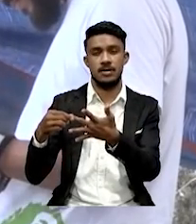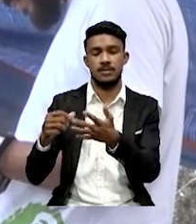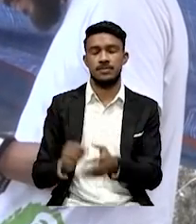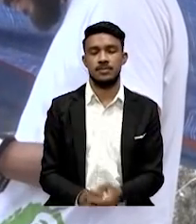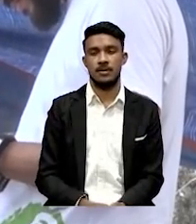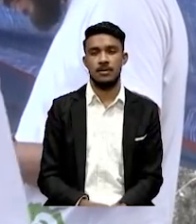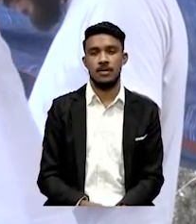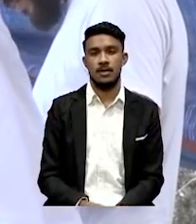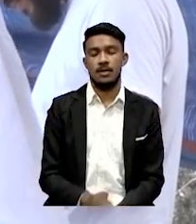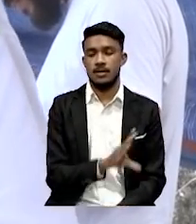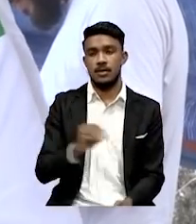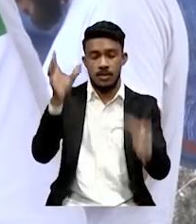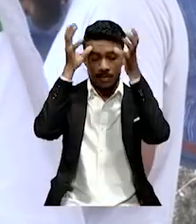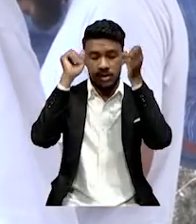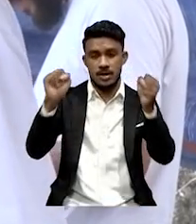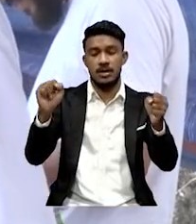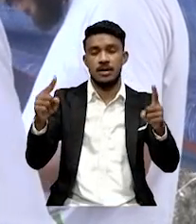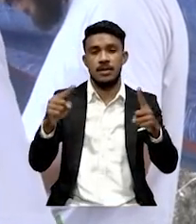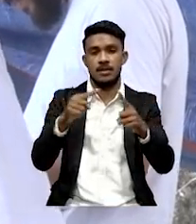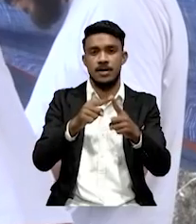e presidente da